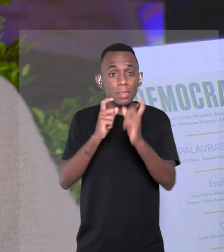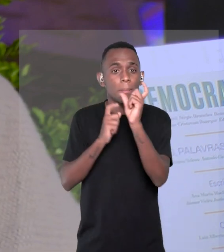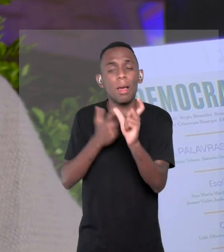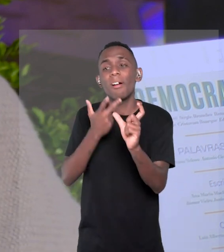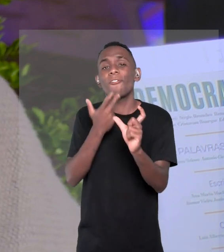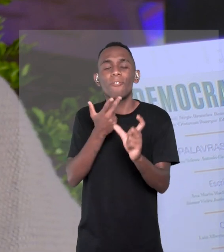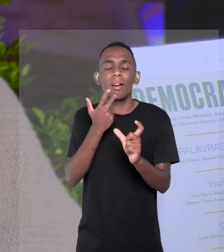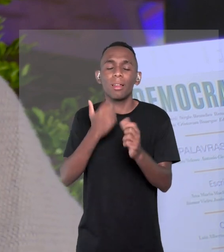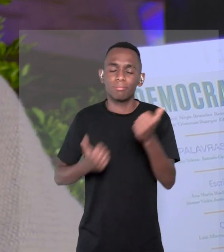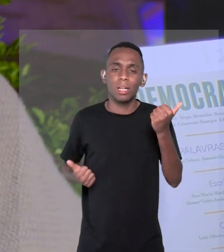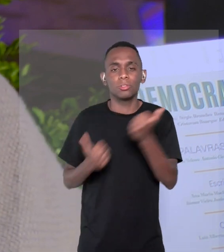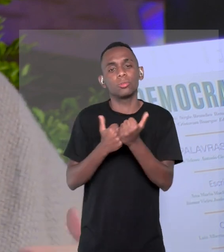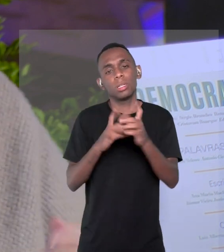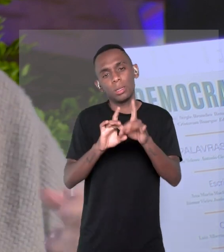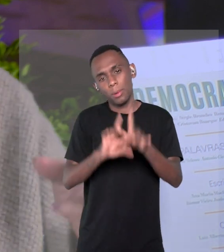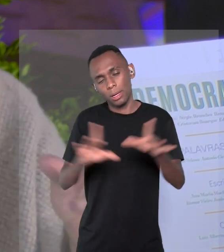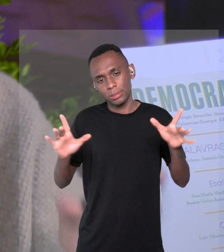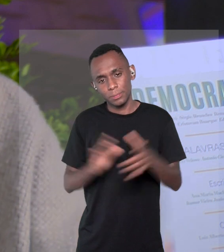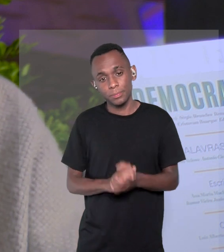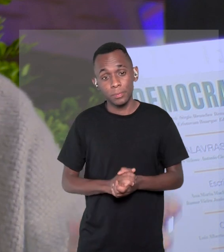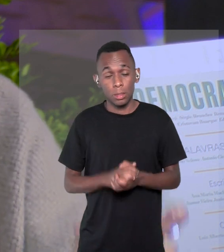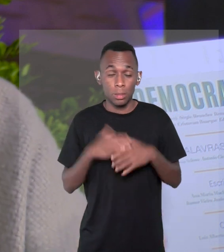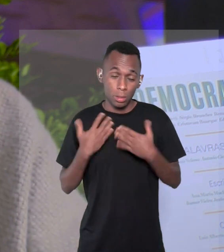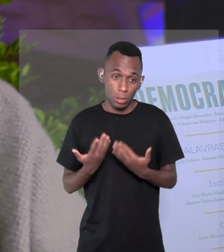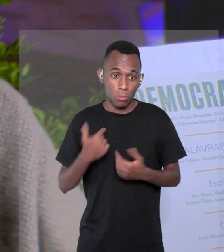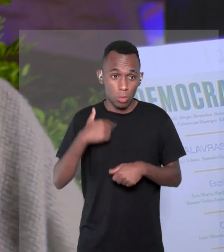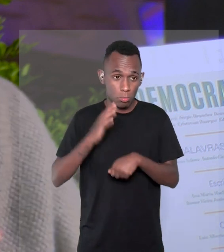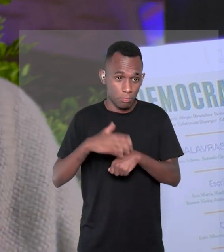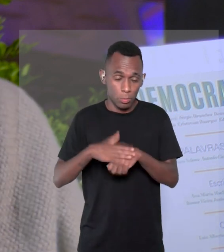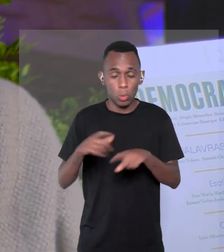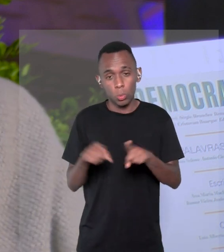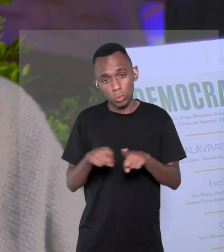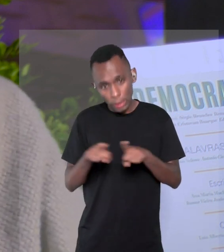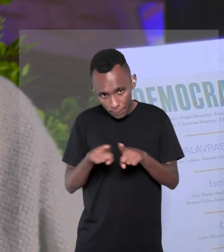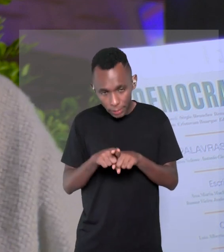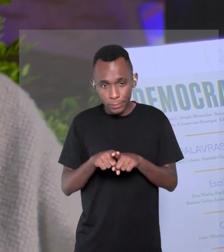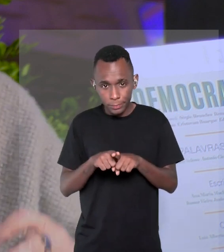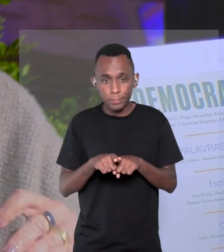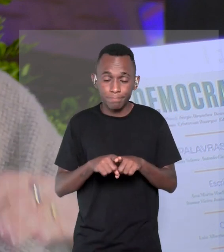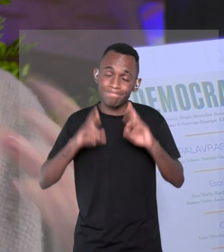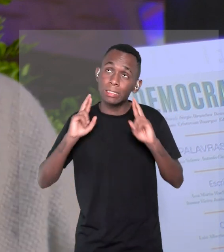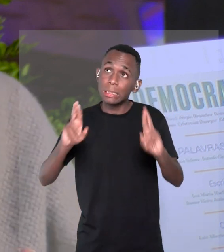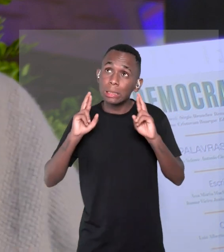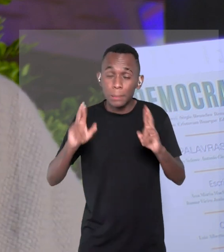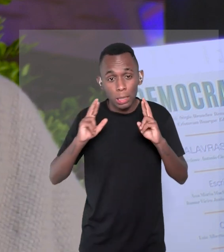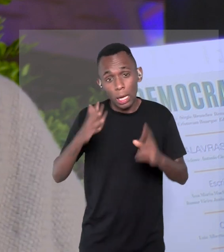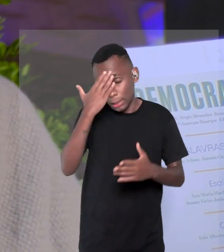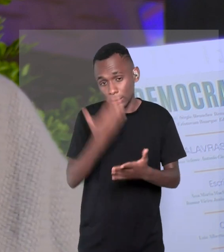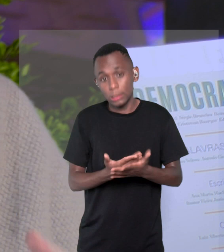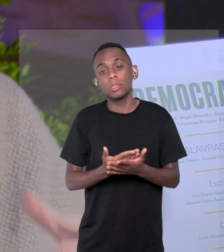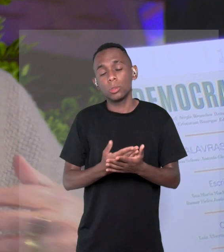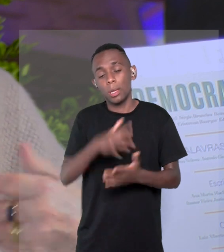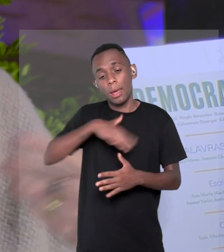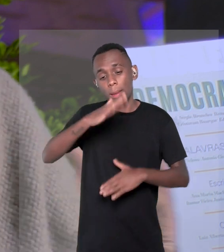estamos dizendo. Não é? Então, encarnar essa democracia no cotidiano, na vida real, como